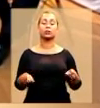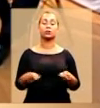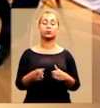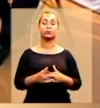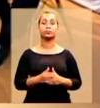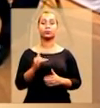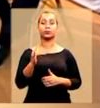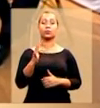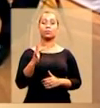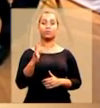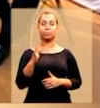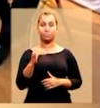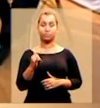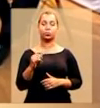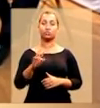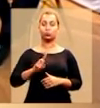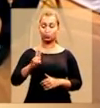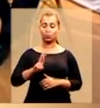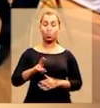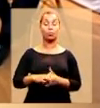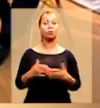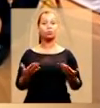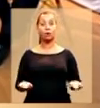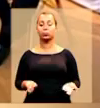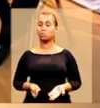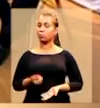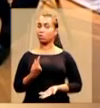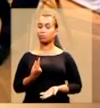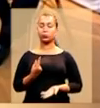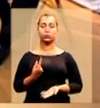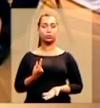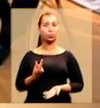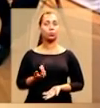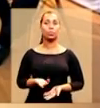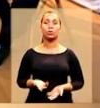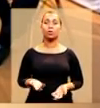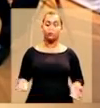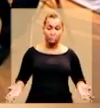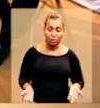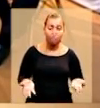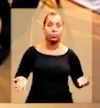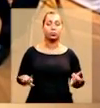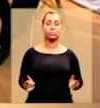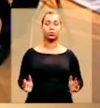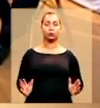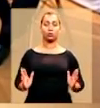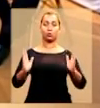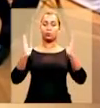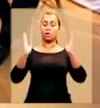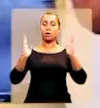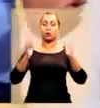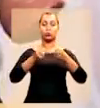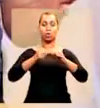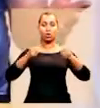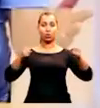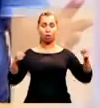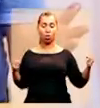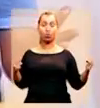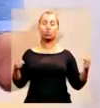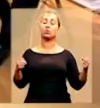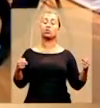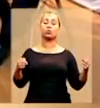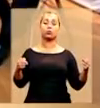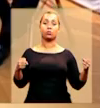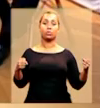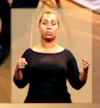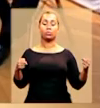teatro, filmes. Lá, né? O FIT foi para lá. Agora, é um absurdo você fazer um investimento num prédio enorme, de 7 mil